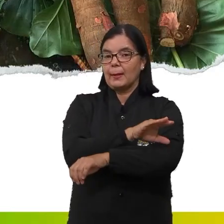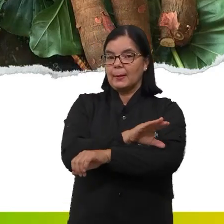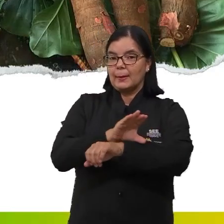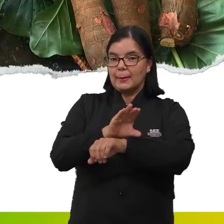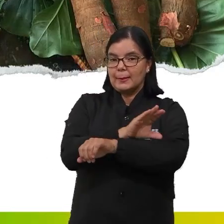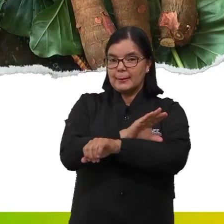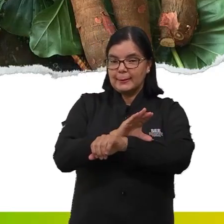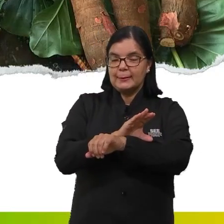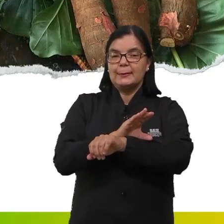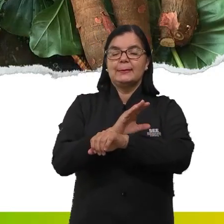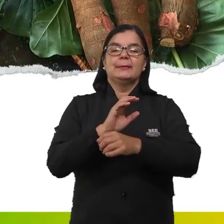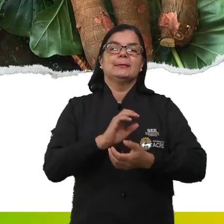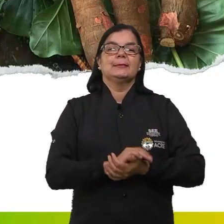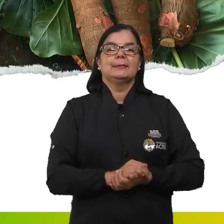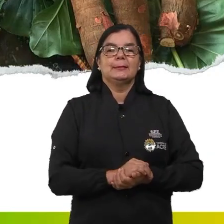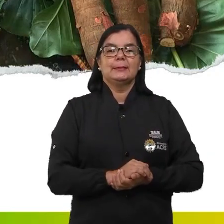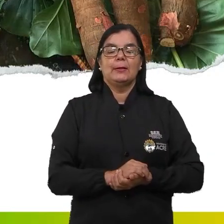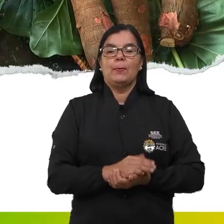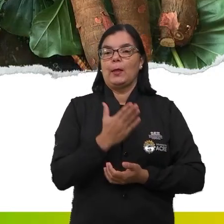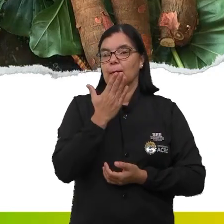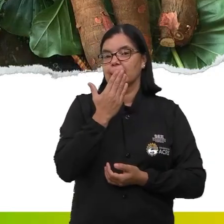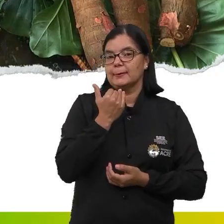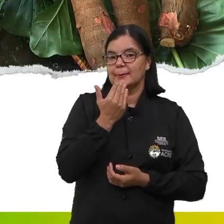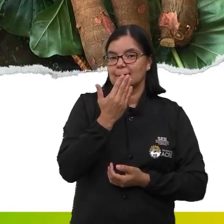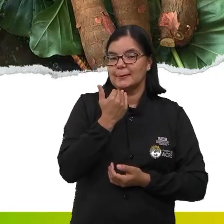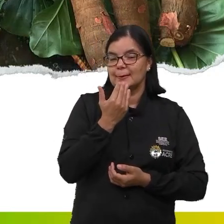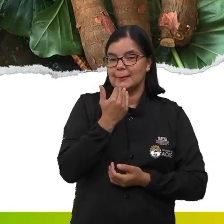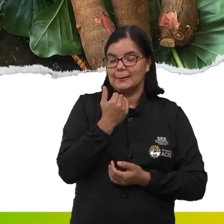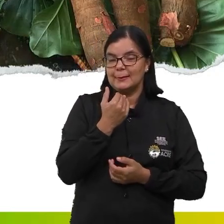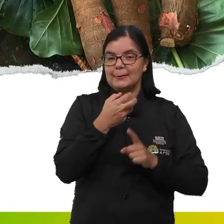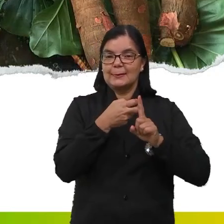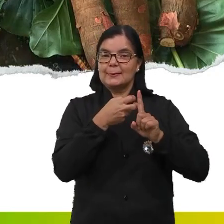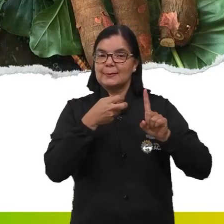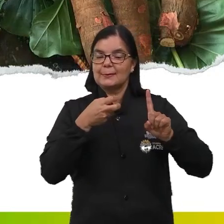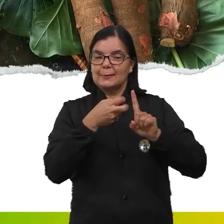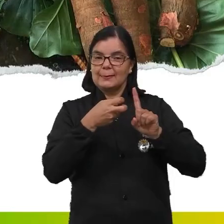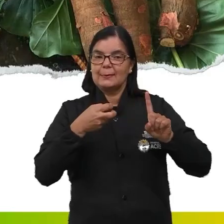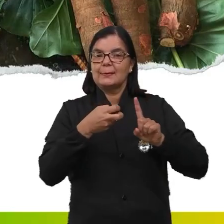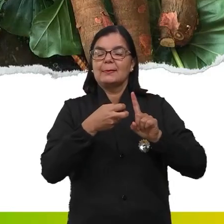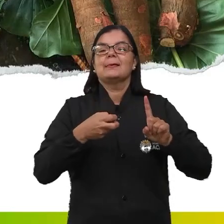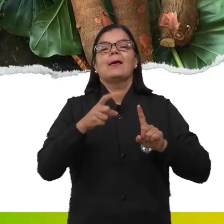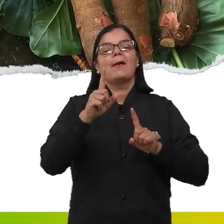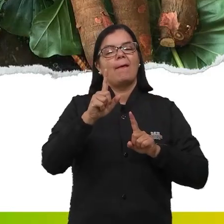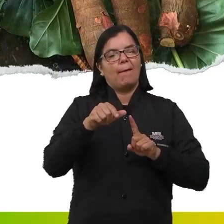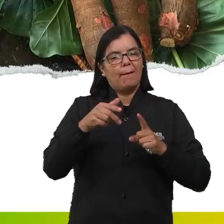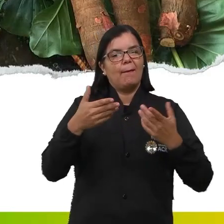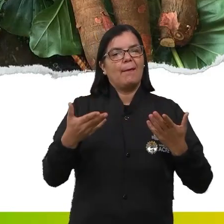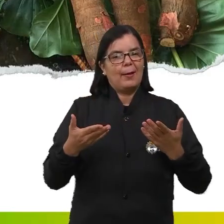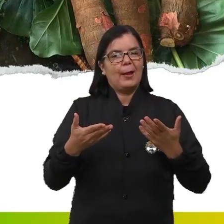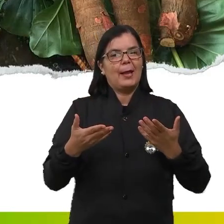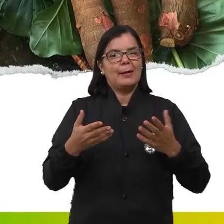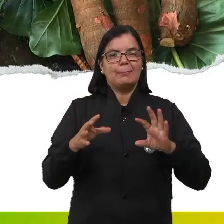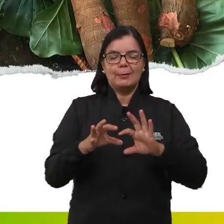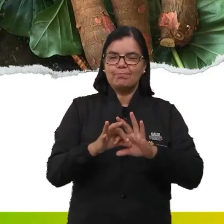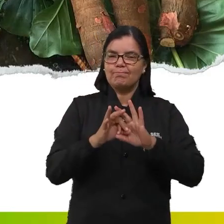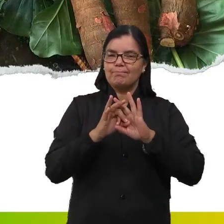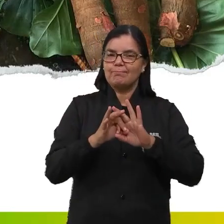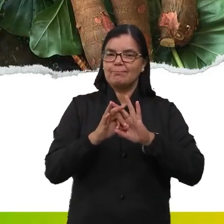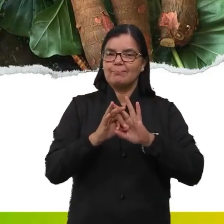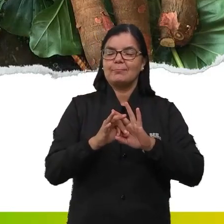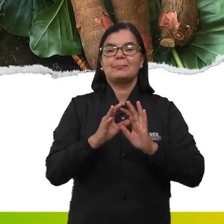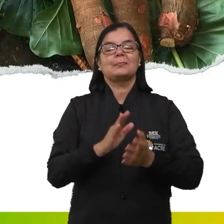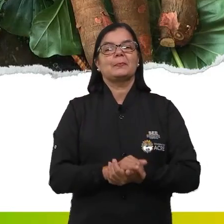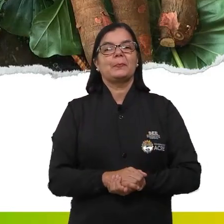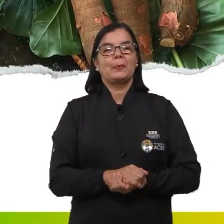cultura da gastronomia indígena, ela é bem conectada. Então,